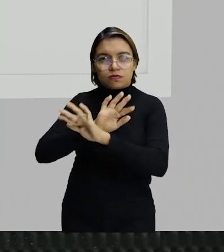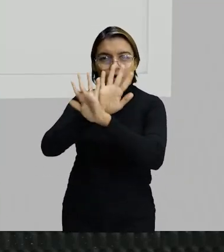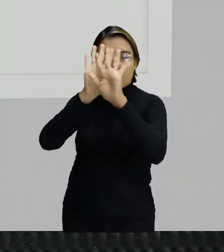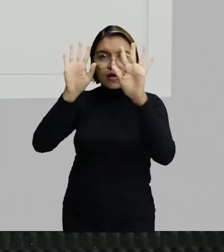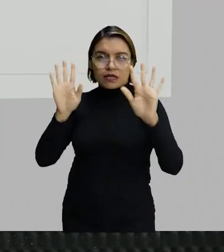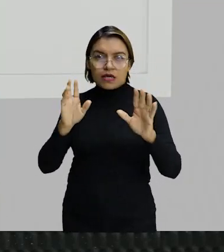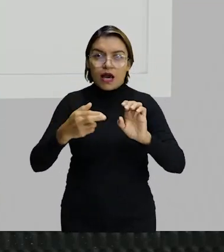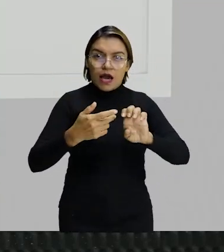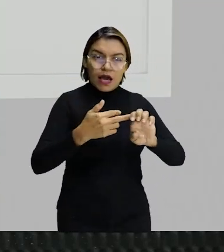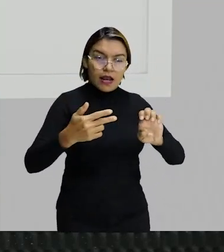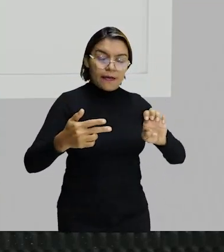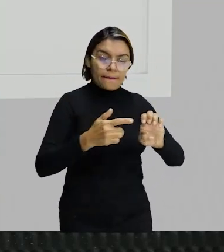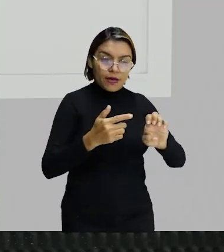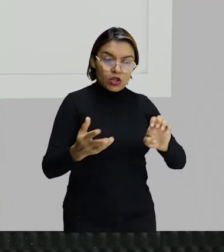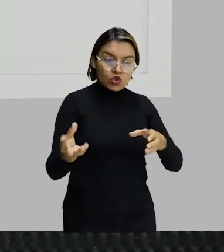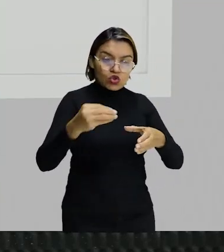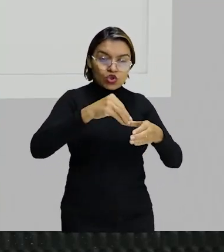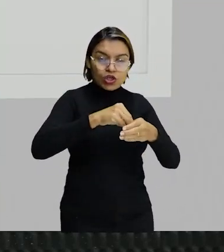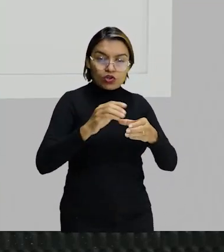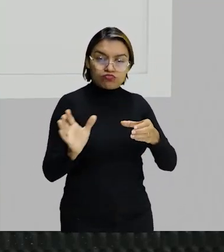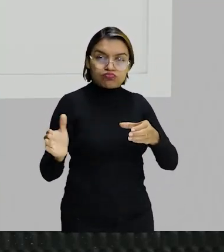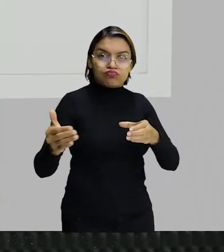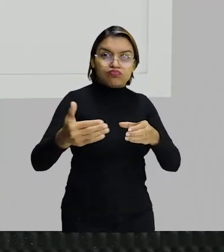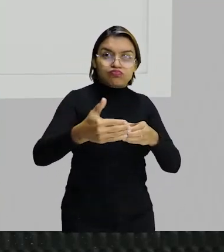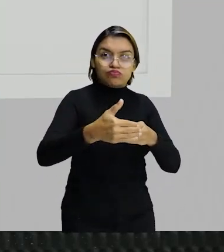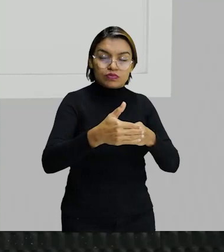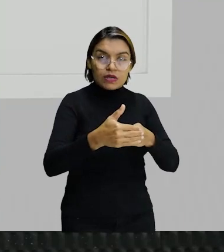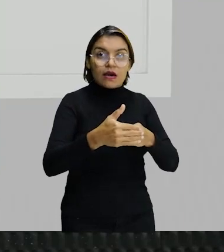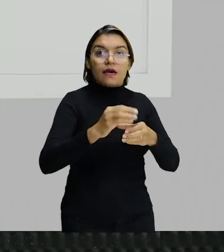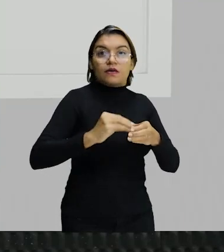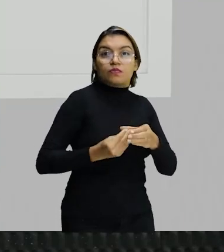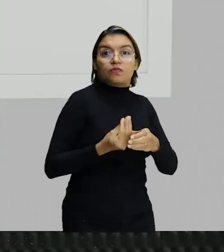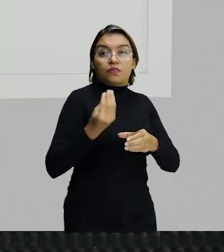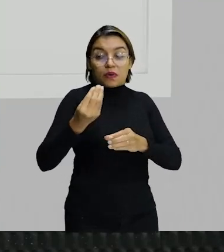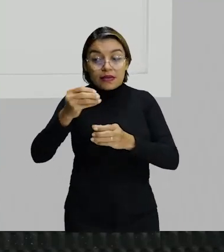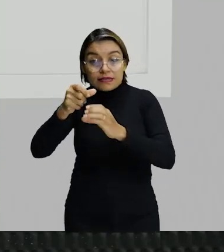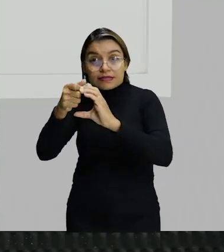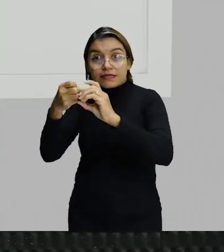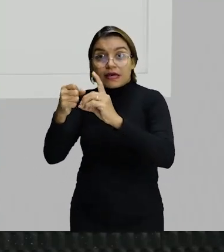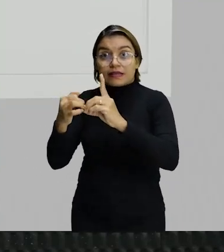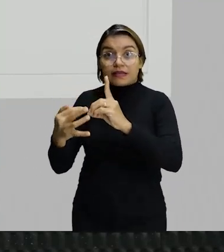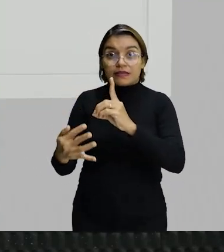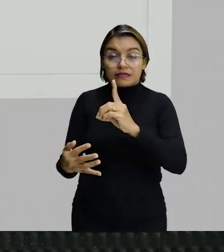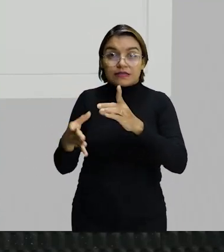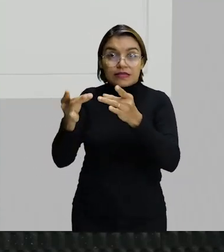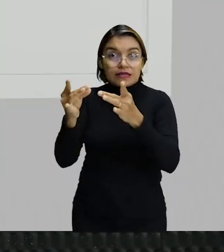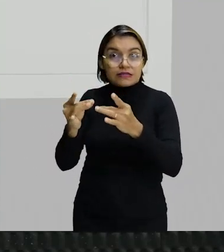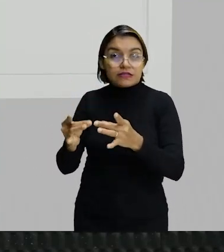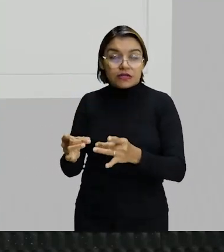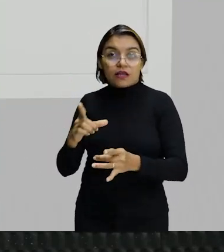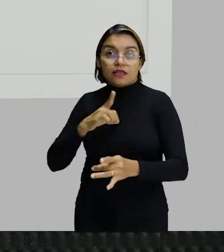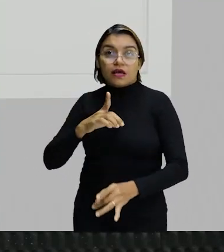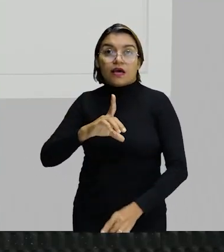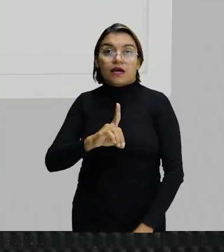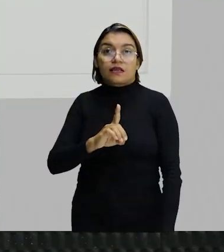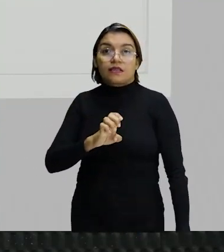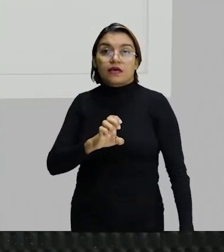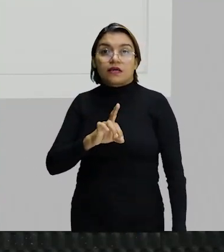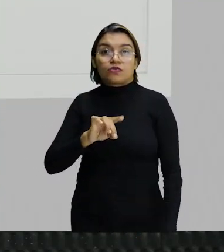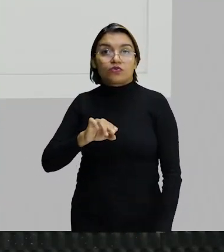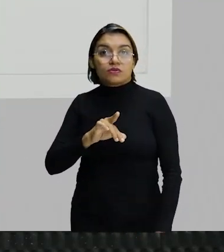dentro de outros maiores, para uma forma de descrição mais adequada, eu tenho a dedução aqui como